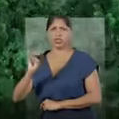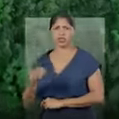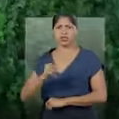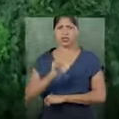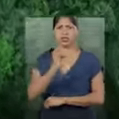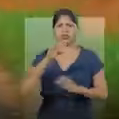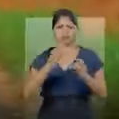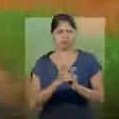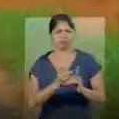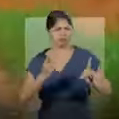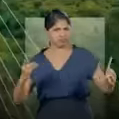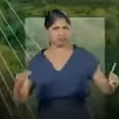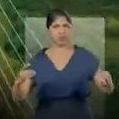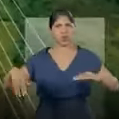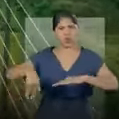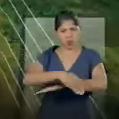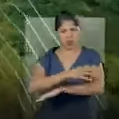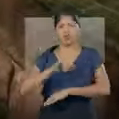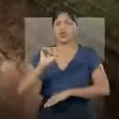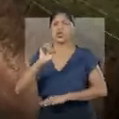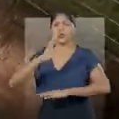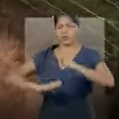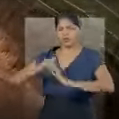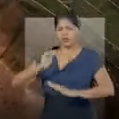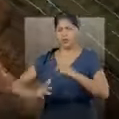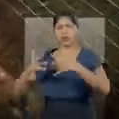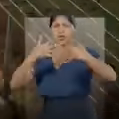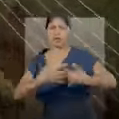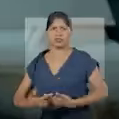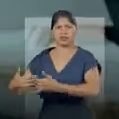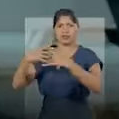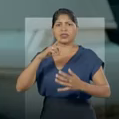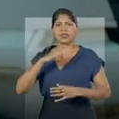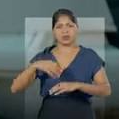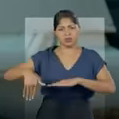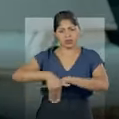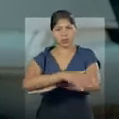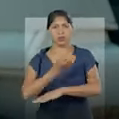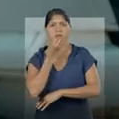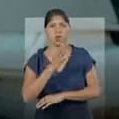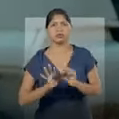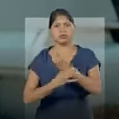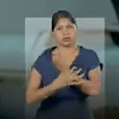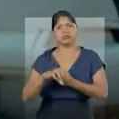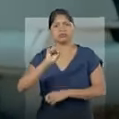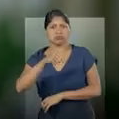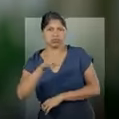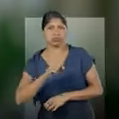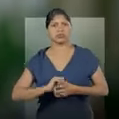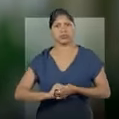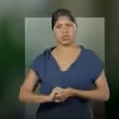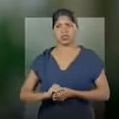estradas sendo asfaltadas. O que realmente o caminhoneiro quer é uma estrada boa e segura. E hoje nós estamos aqui com uma estrada boa e